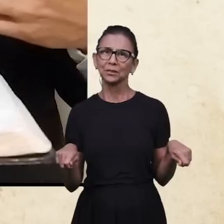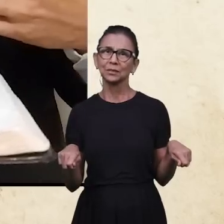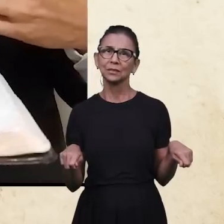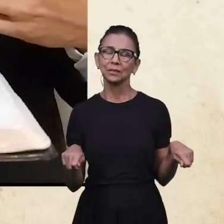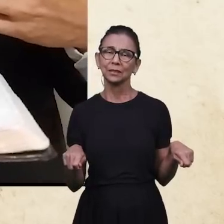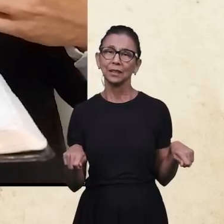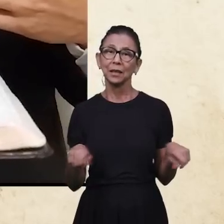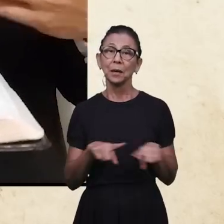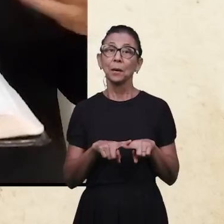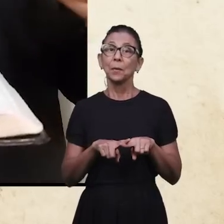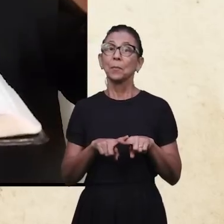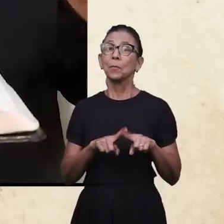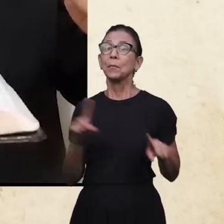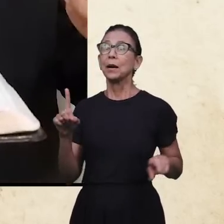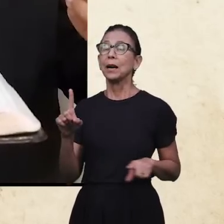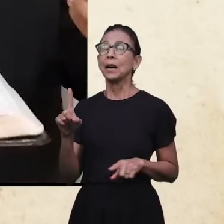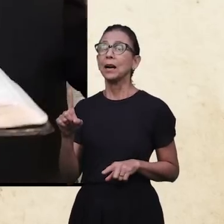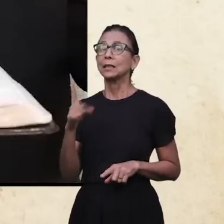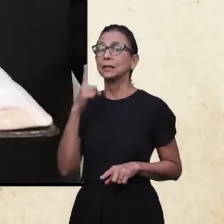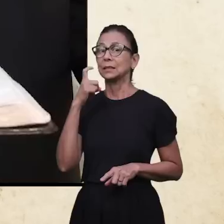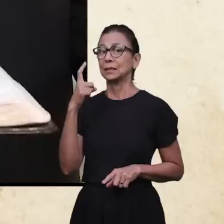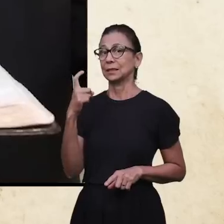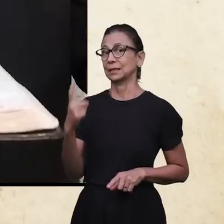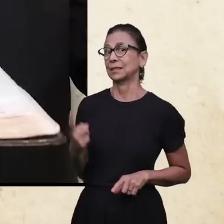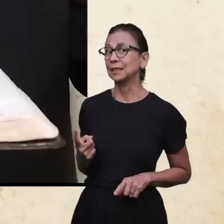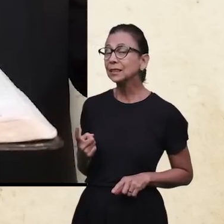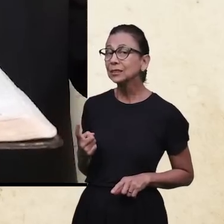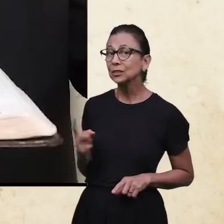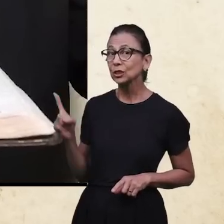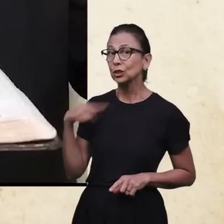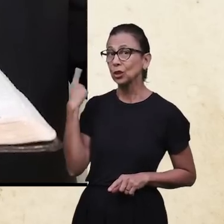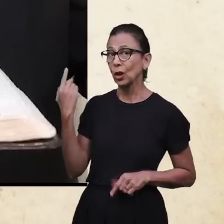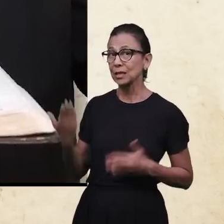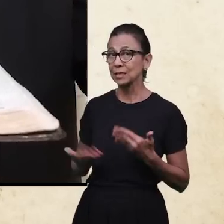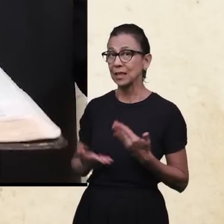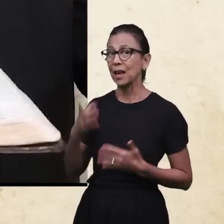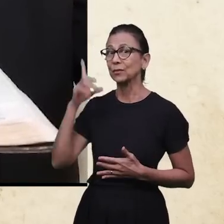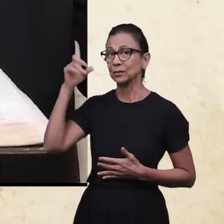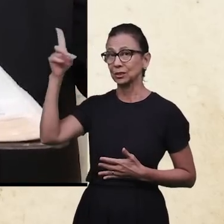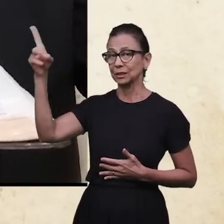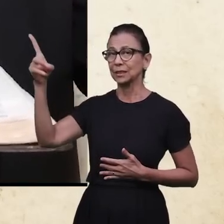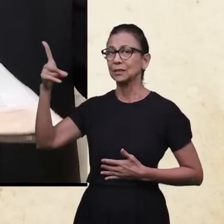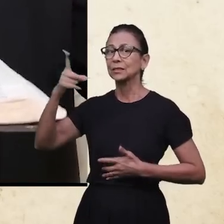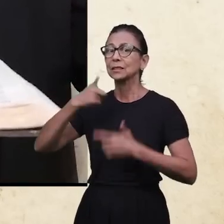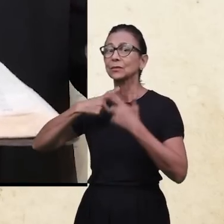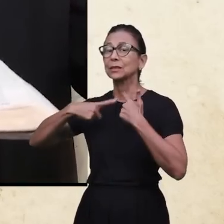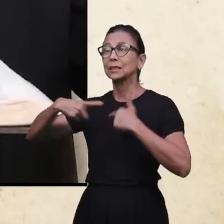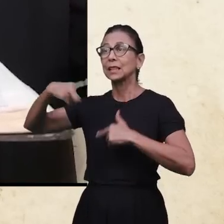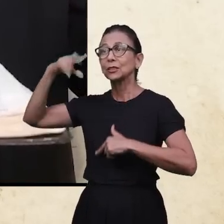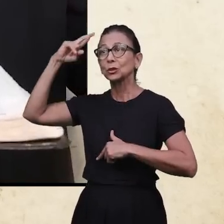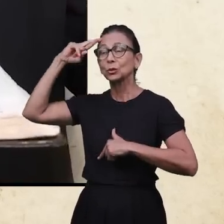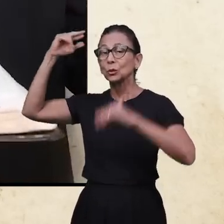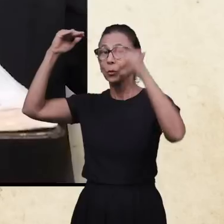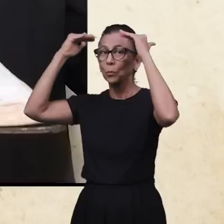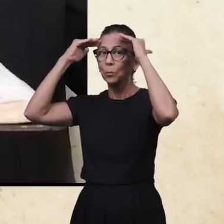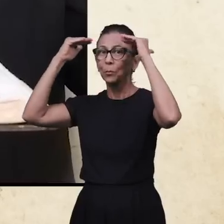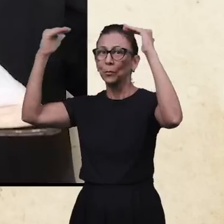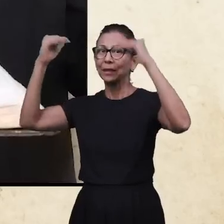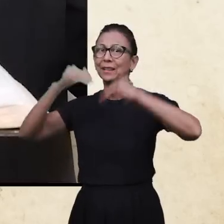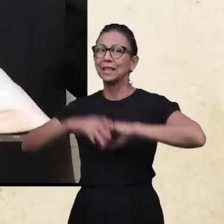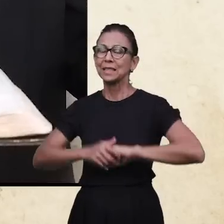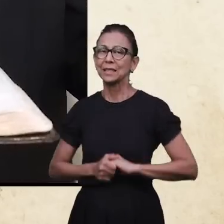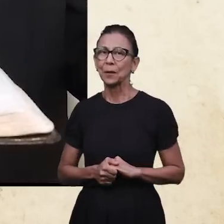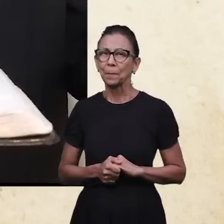para nós o que é interessante é fazer a vontade do Senhor.